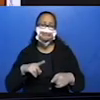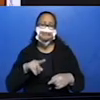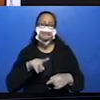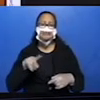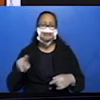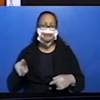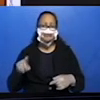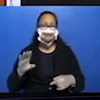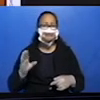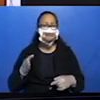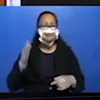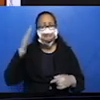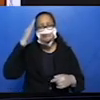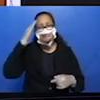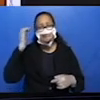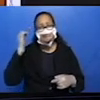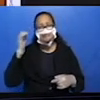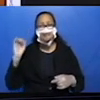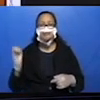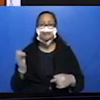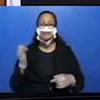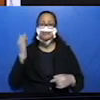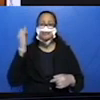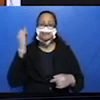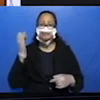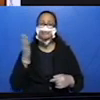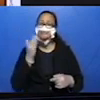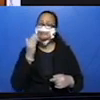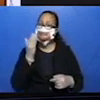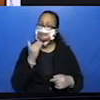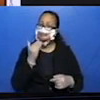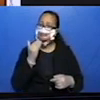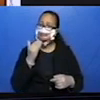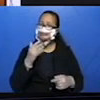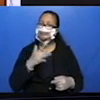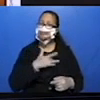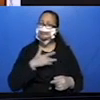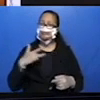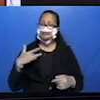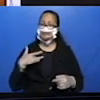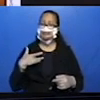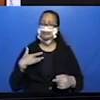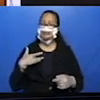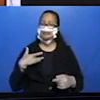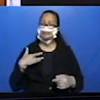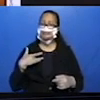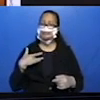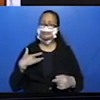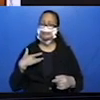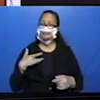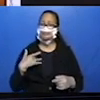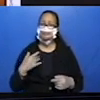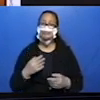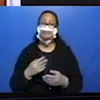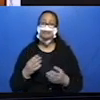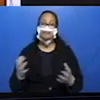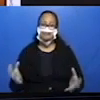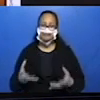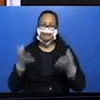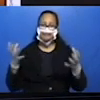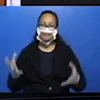já sabe que é importante comer alimentos saudáveis, como as verduras e